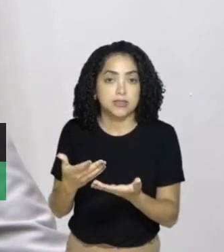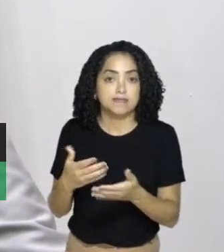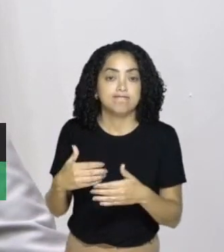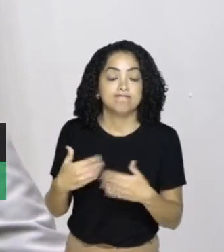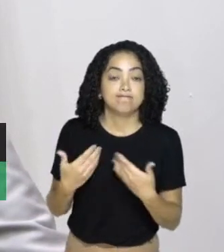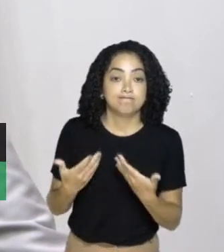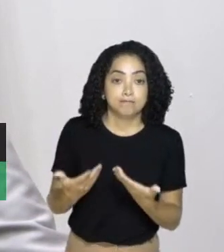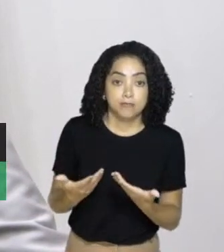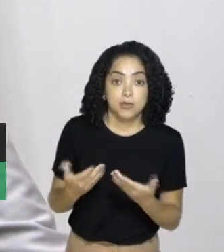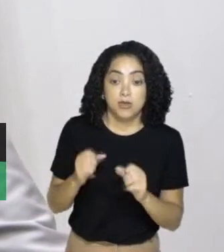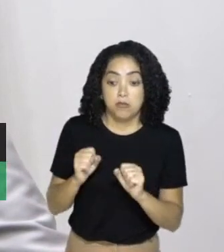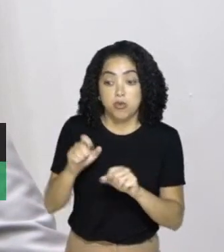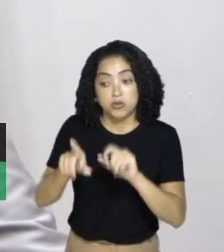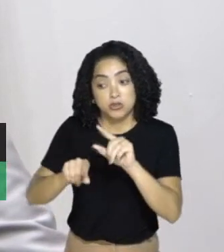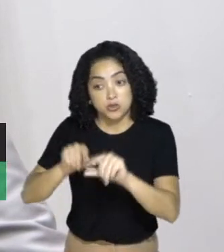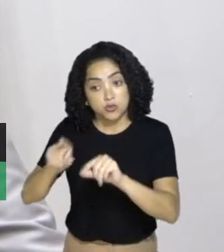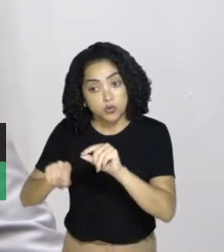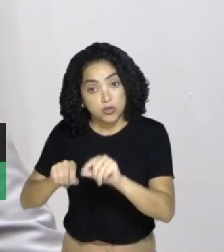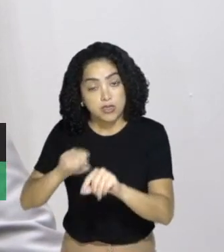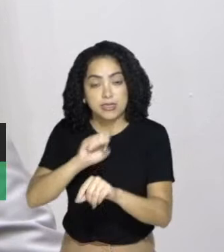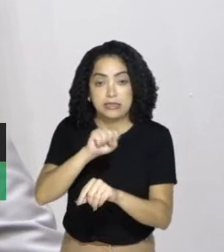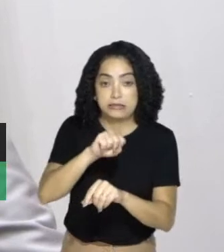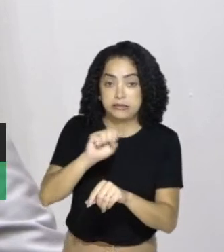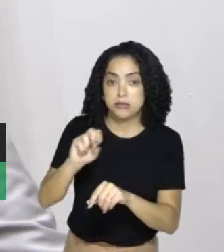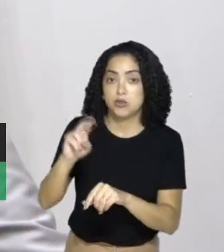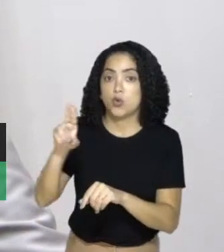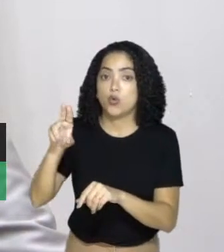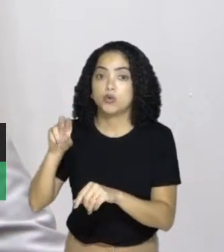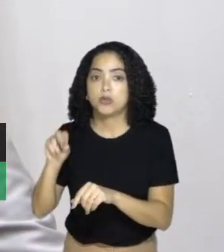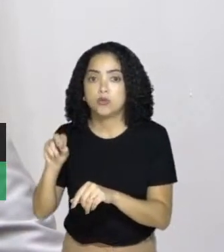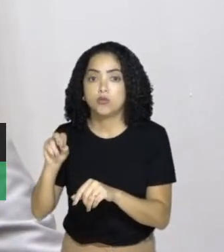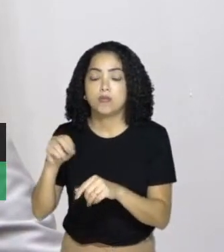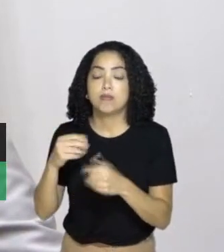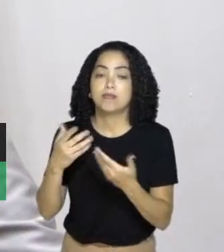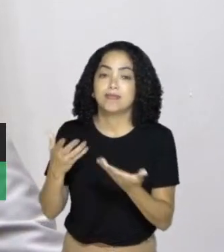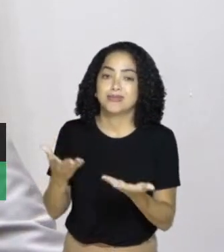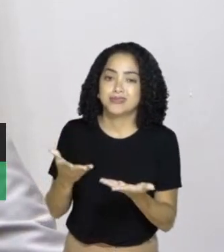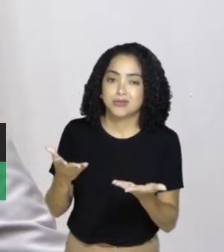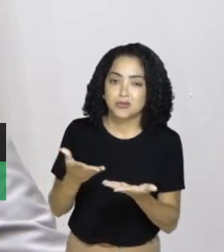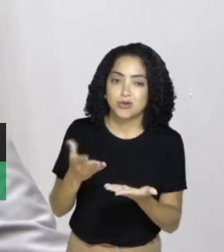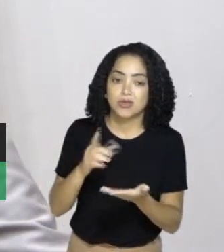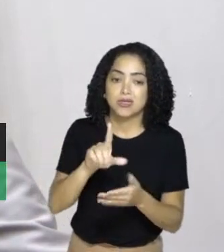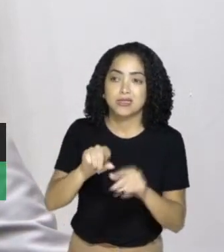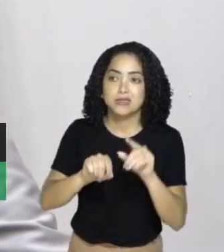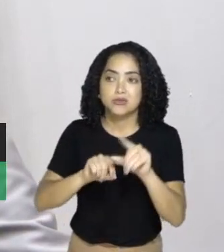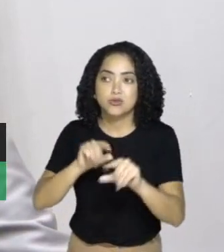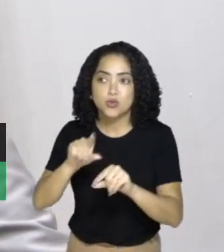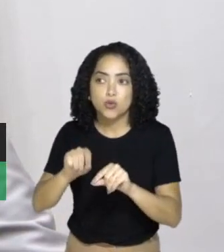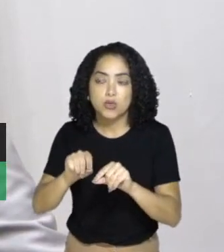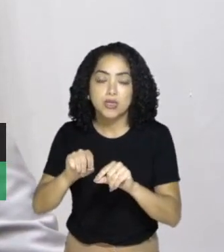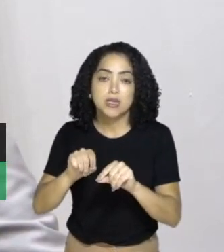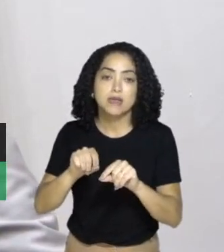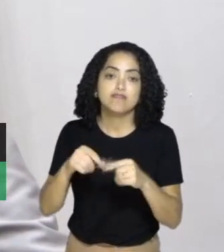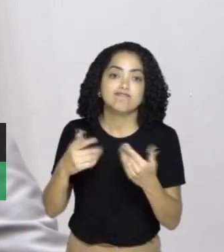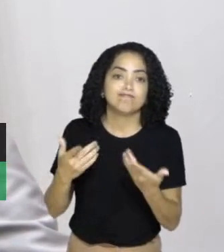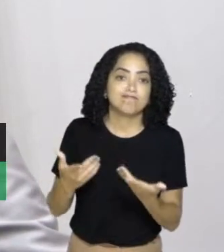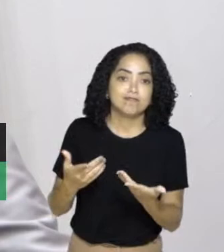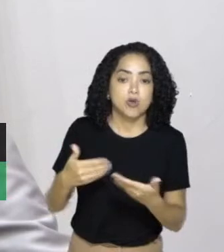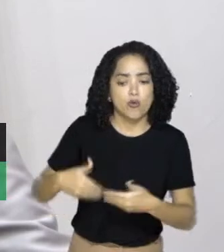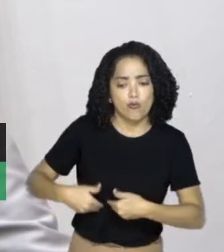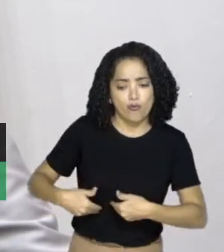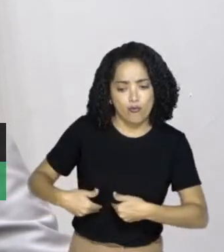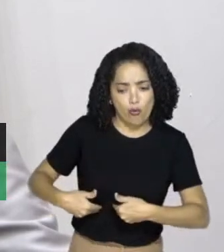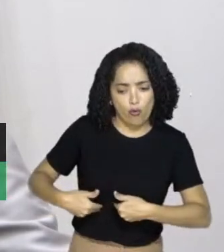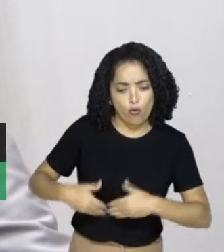Ela pode escolher se sim ou não. Agora, ela não pode escolher se ela pode ou não passar fome com o filho em